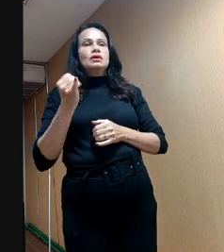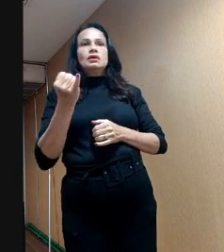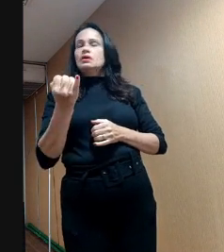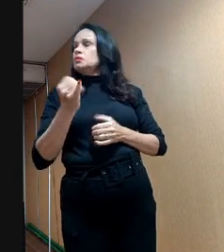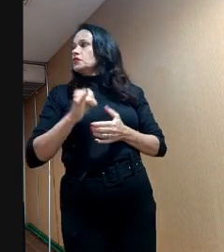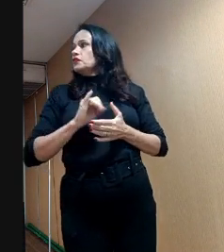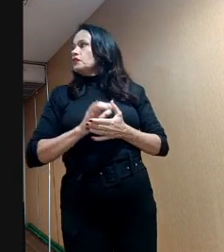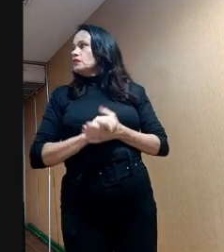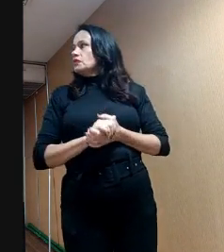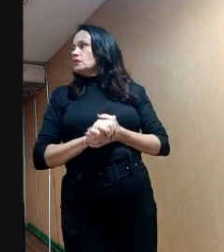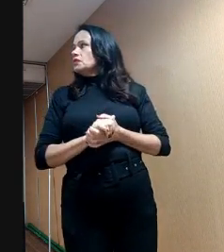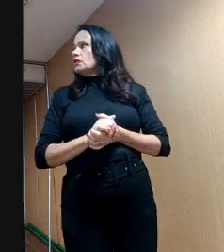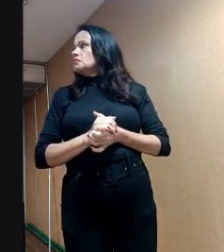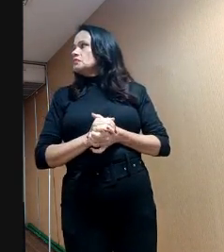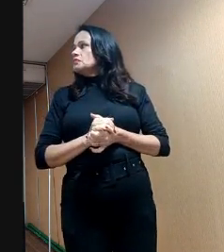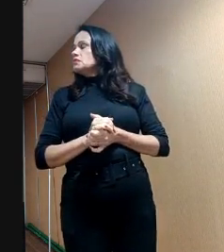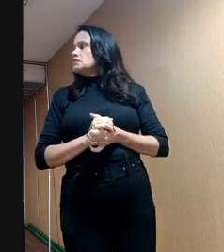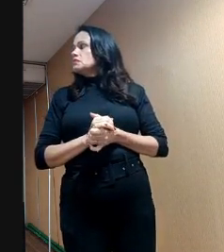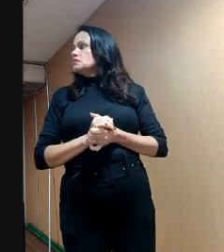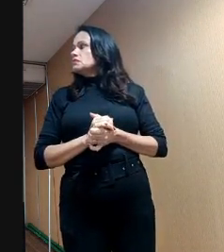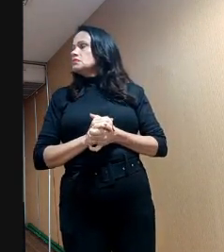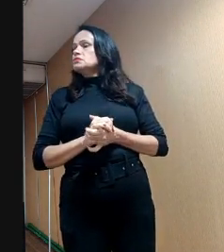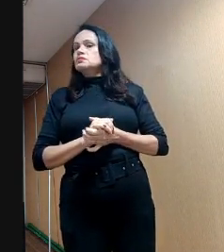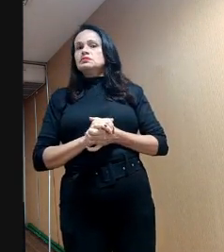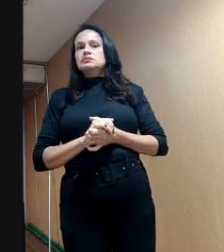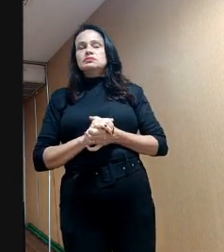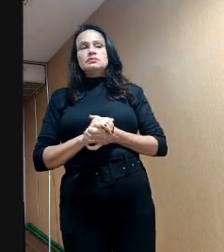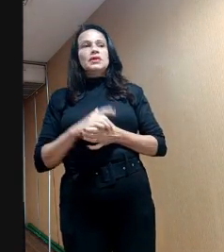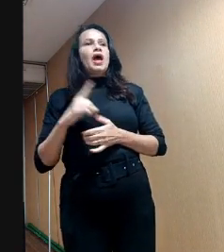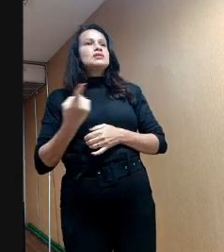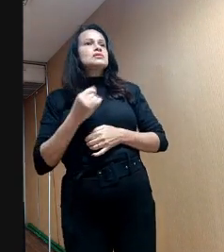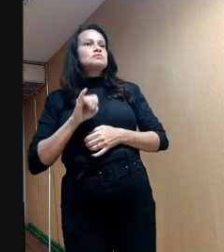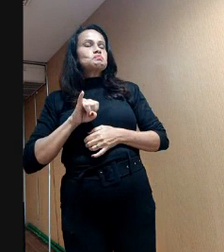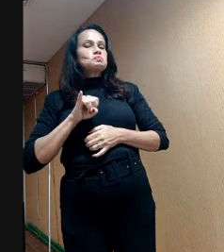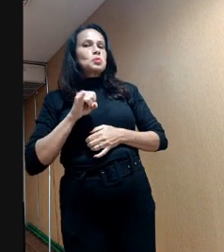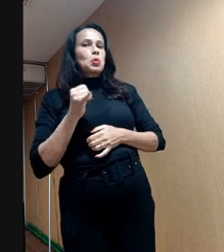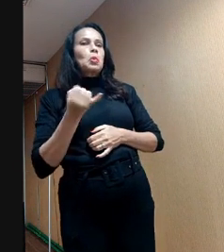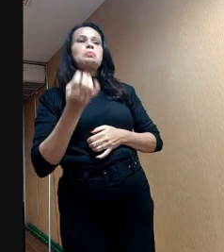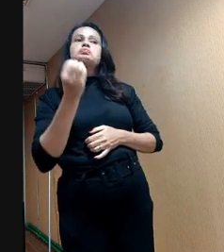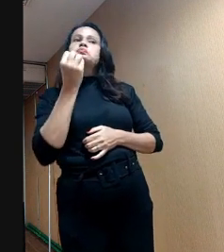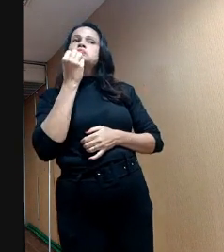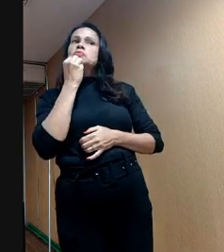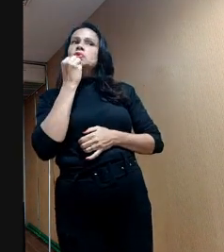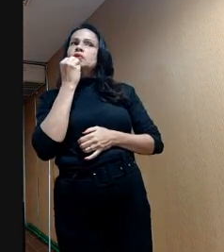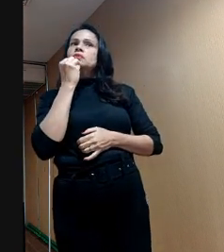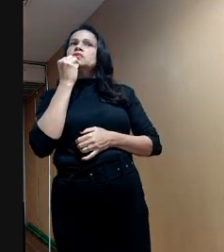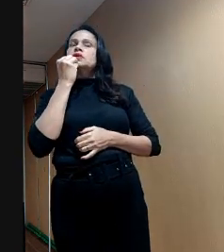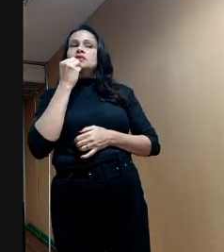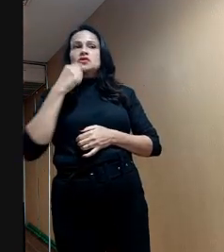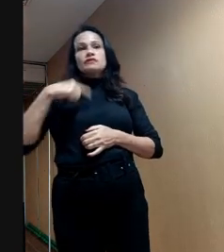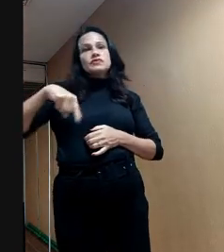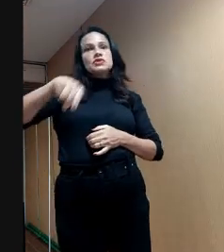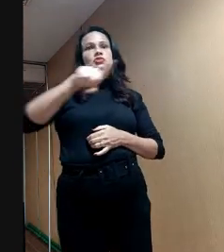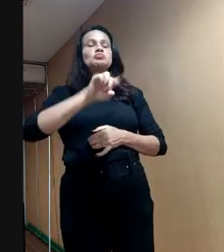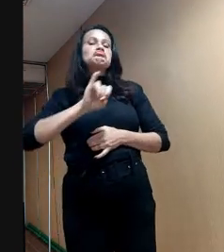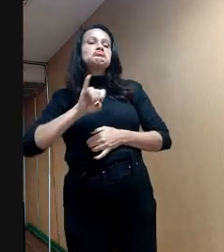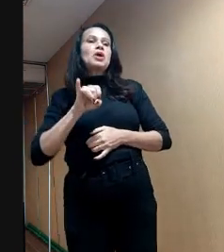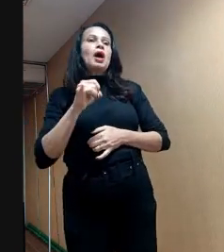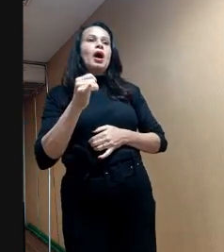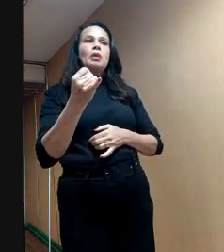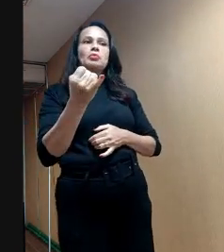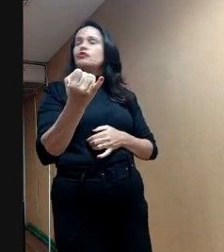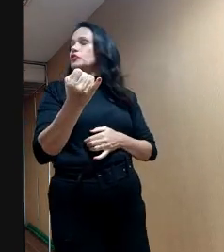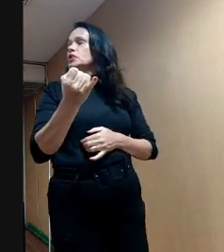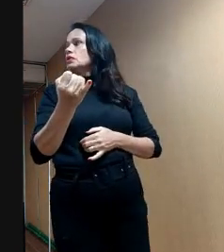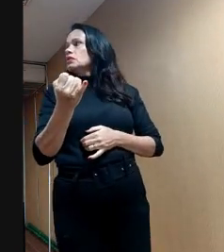para eles que se destinam essas oportunidades, né? E que vocês podem aproveitar ao máximo esse encontro, que possam